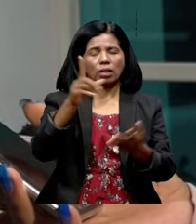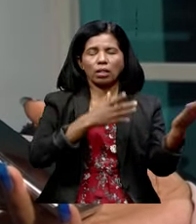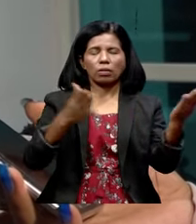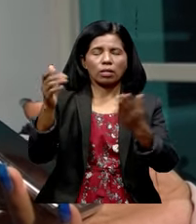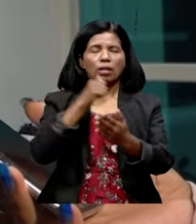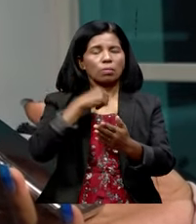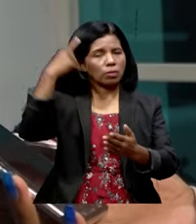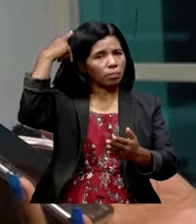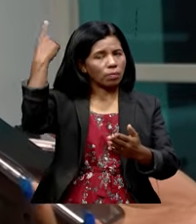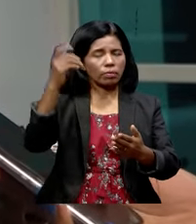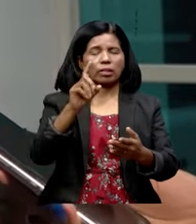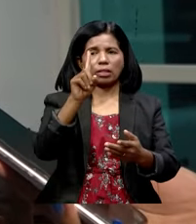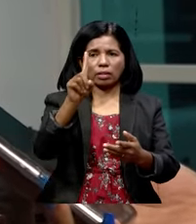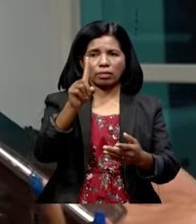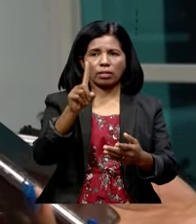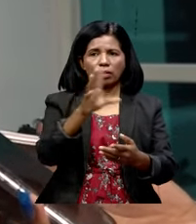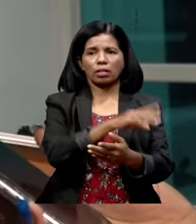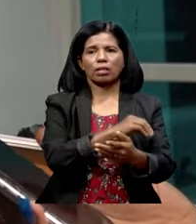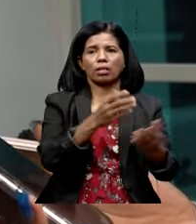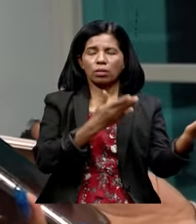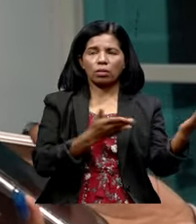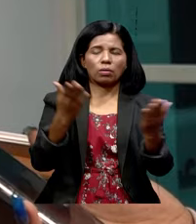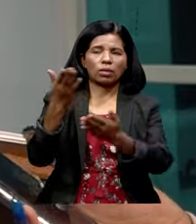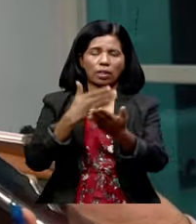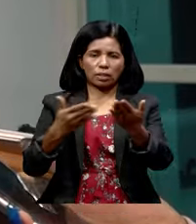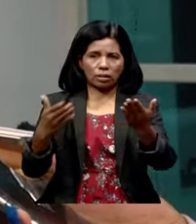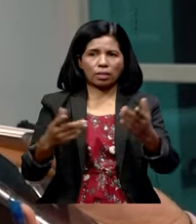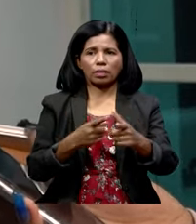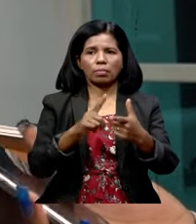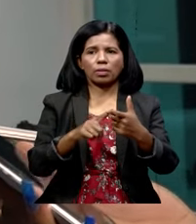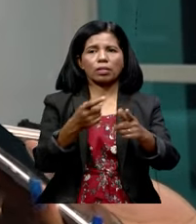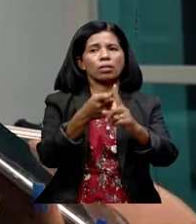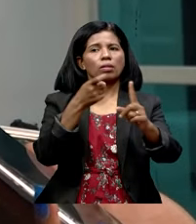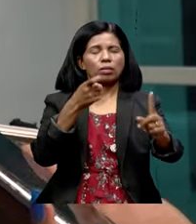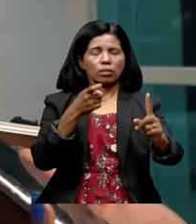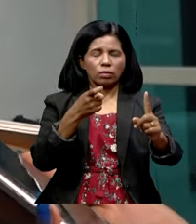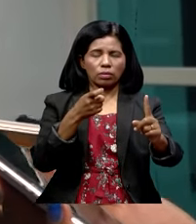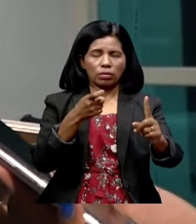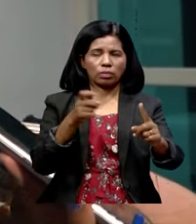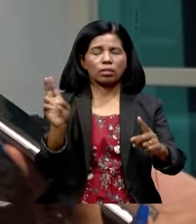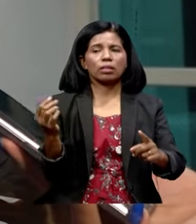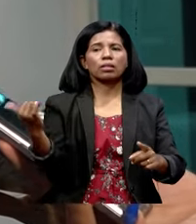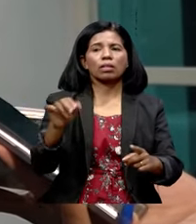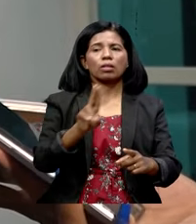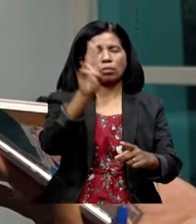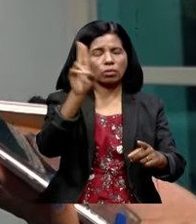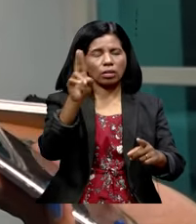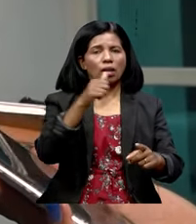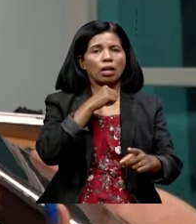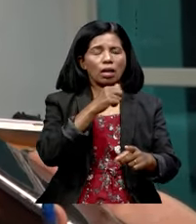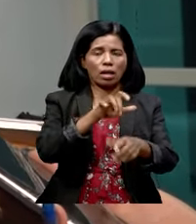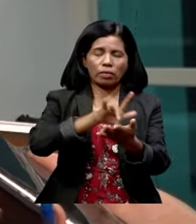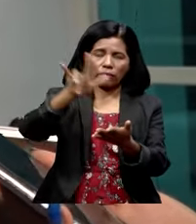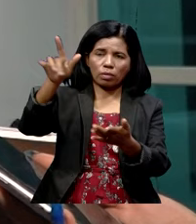fale avião próprio tula sasam então mai o suporte mors bisira usa avião nos leva to